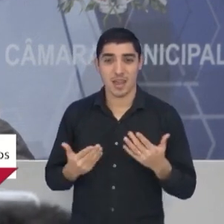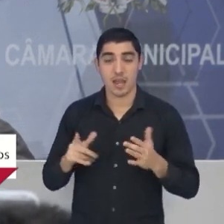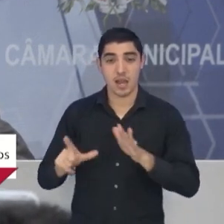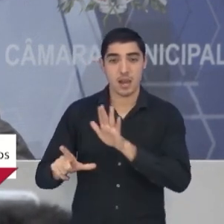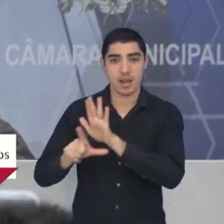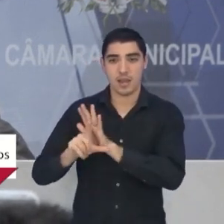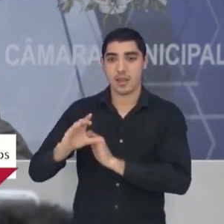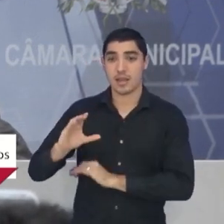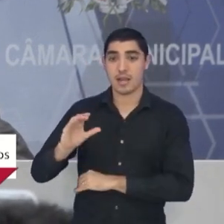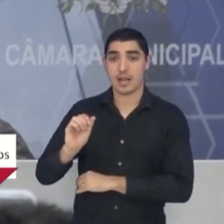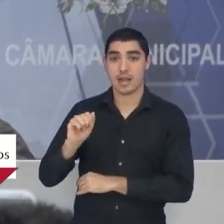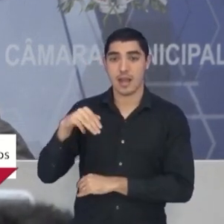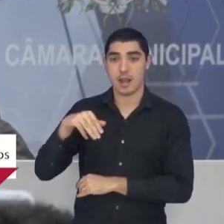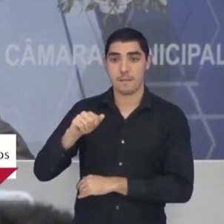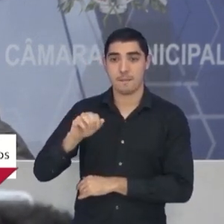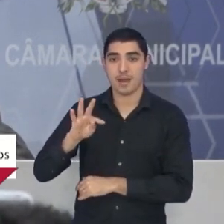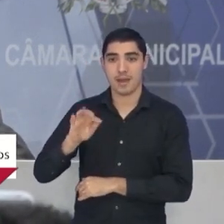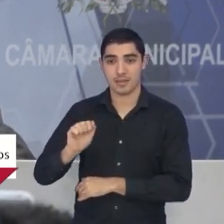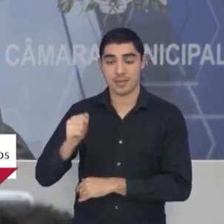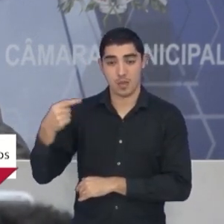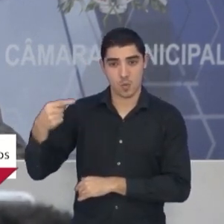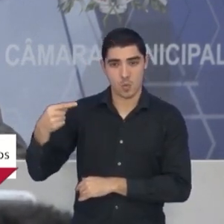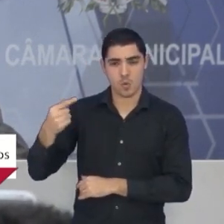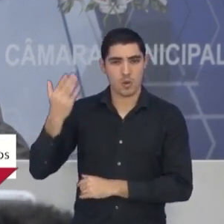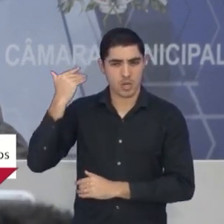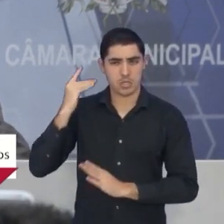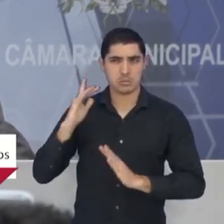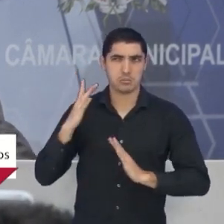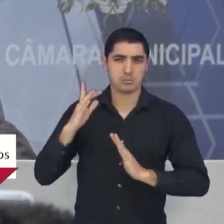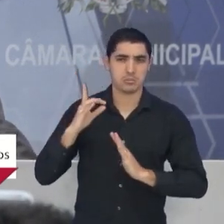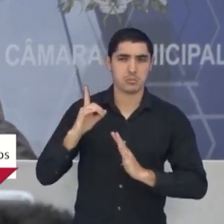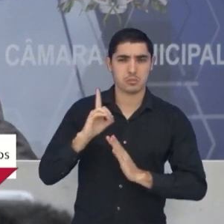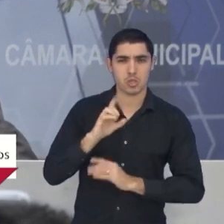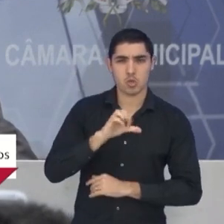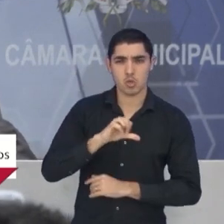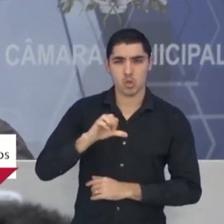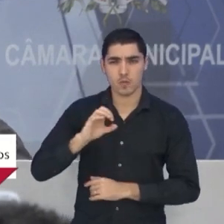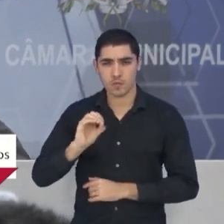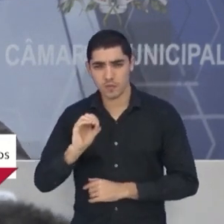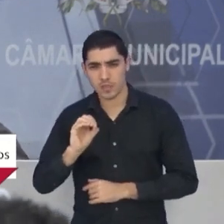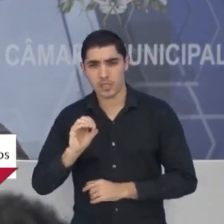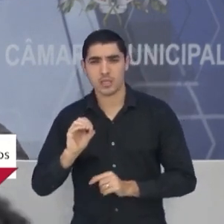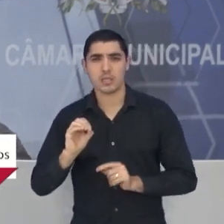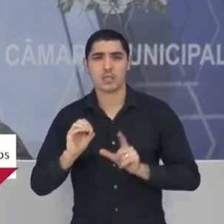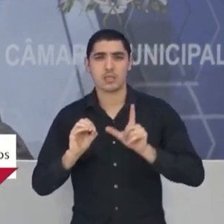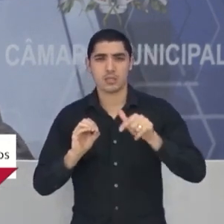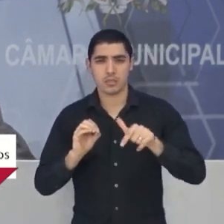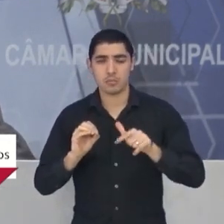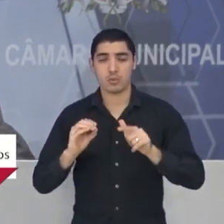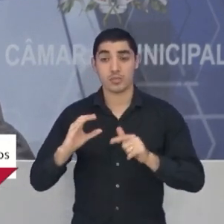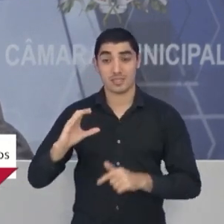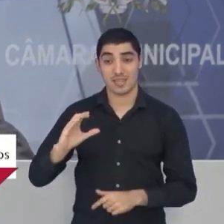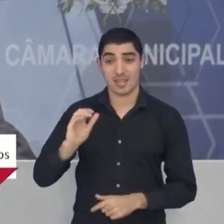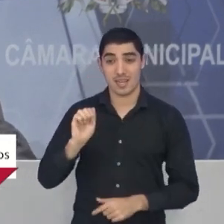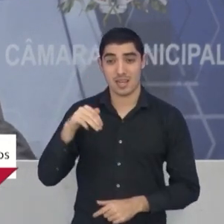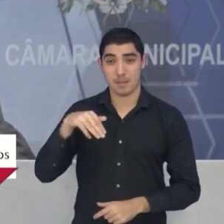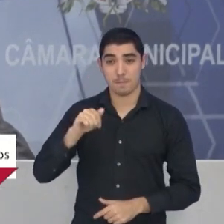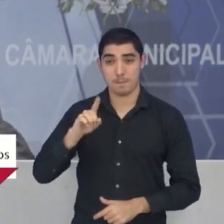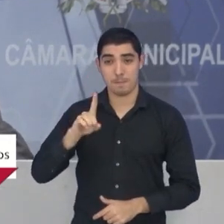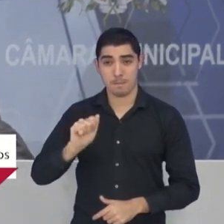Camata 1 da década um pouco antes da década de 90 e depois começo da década do movimento da Camata 2 já